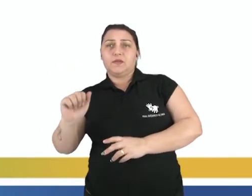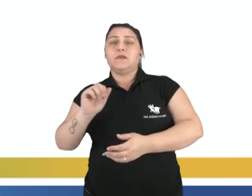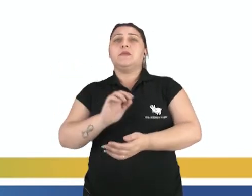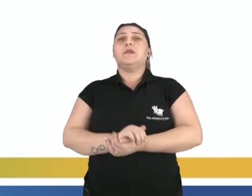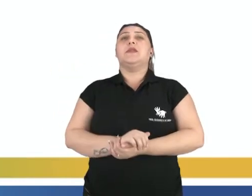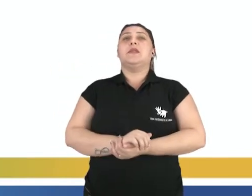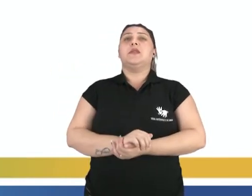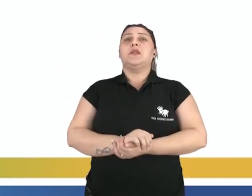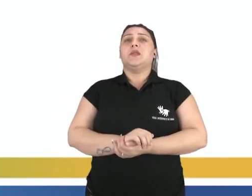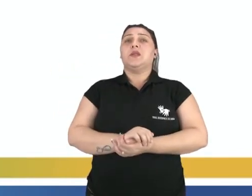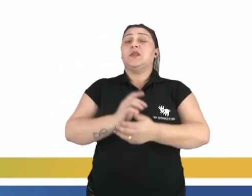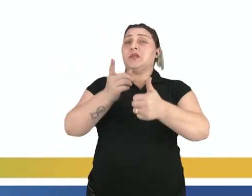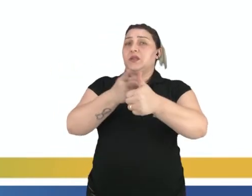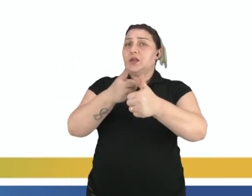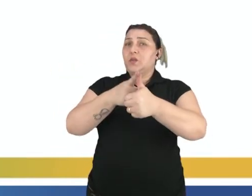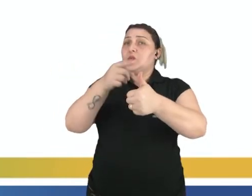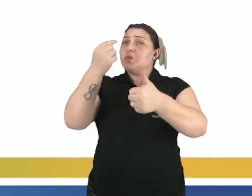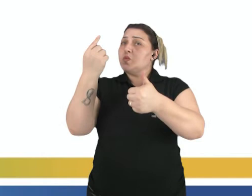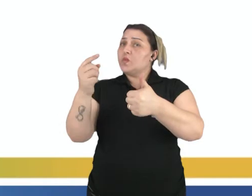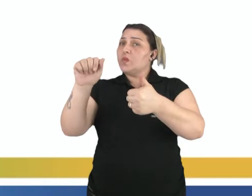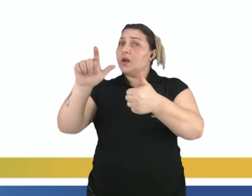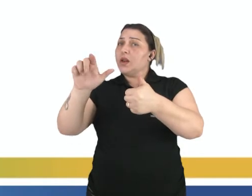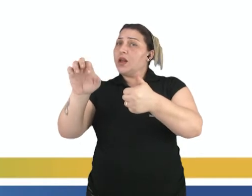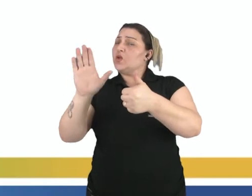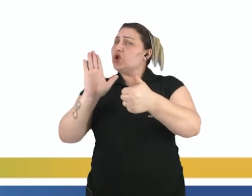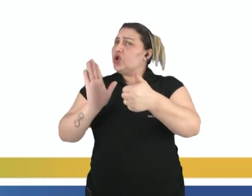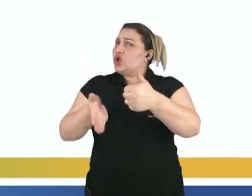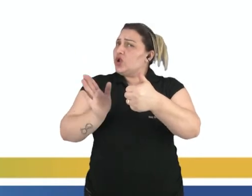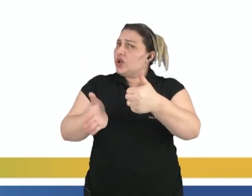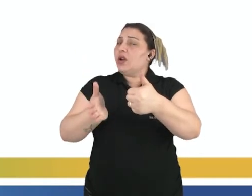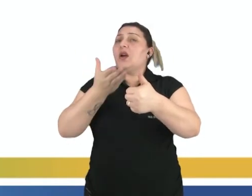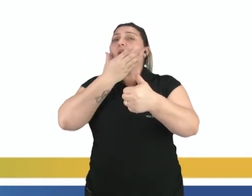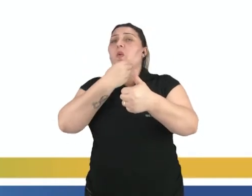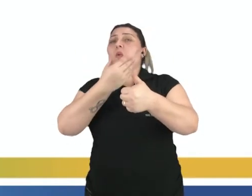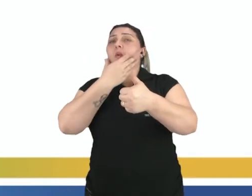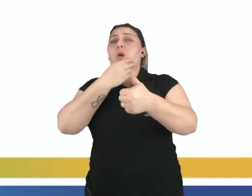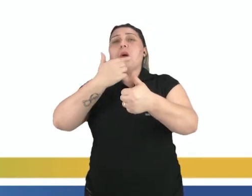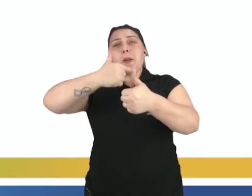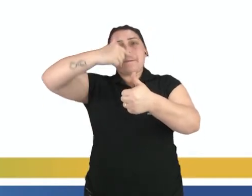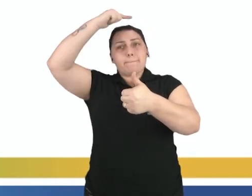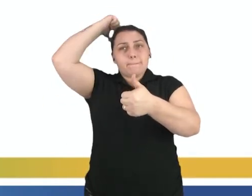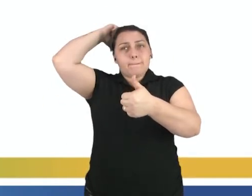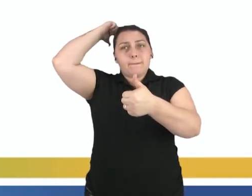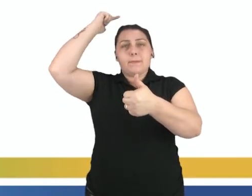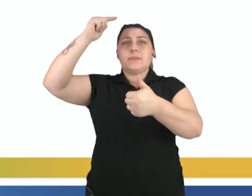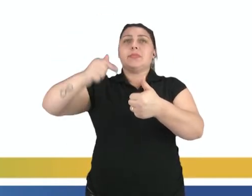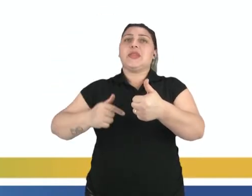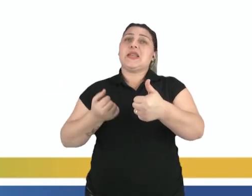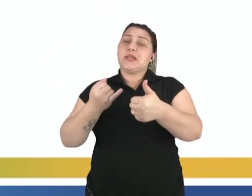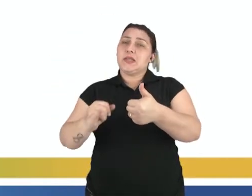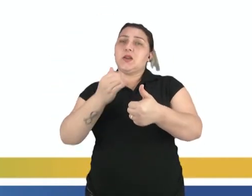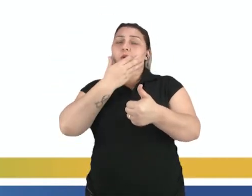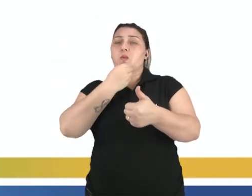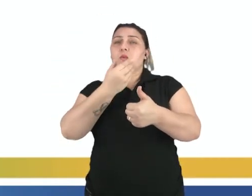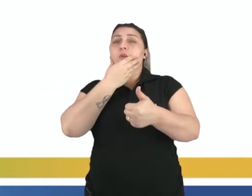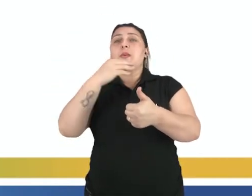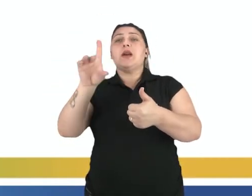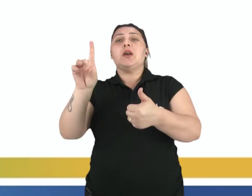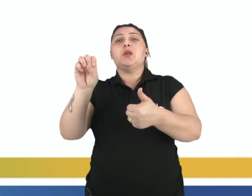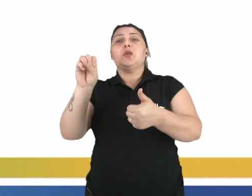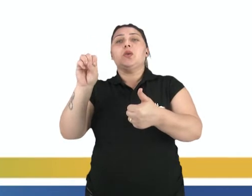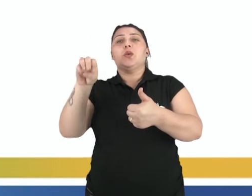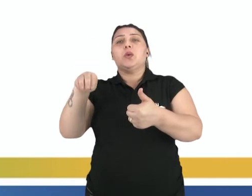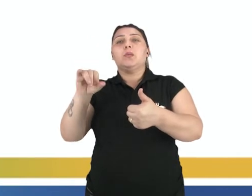calvície, tendo um alelo só para a calvície, já é suficiente para que o homem seja calvo. Então, se um homem é